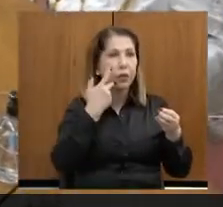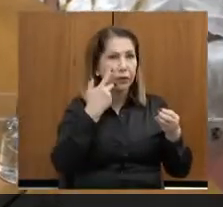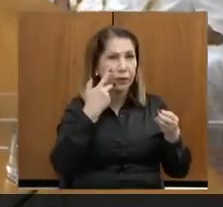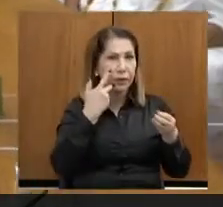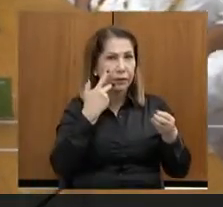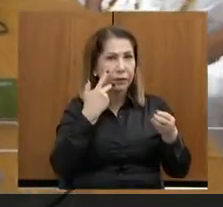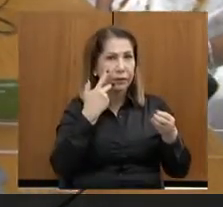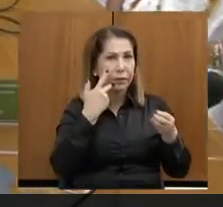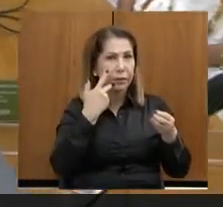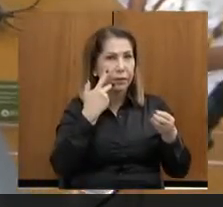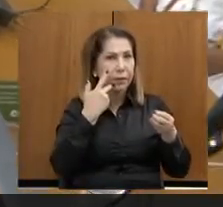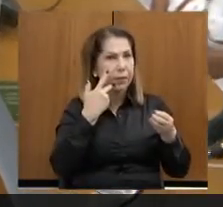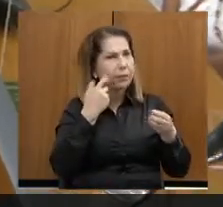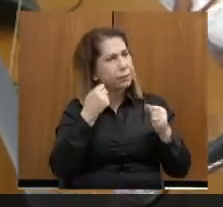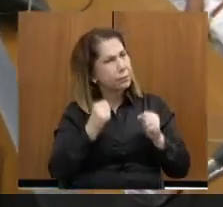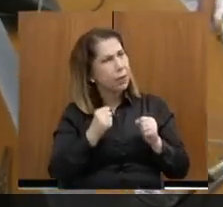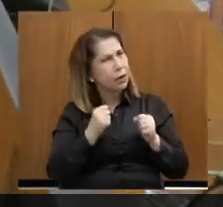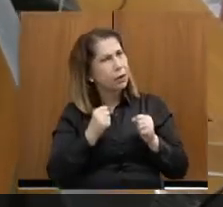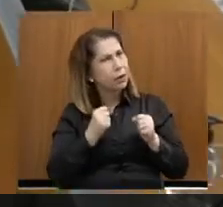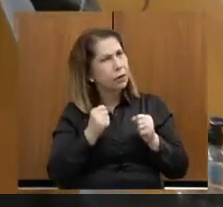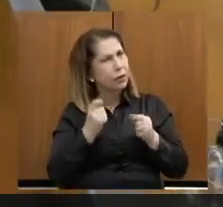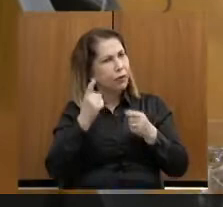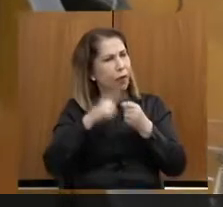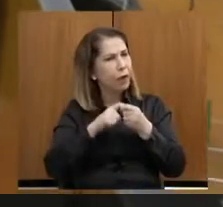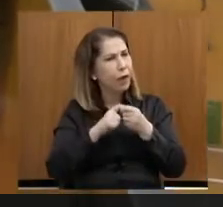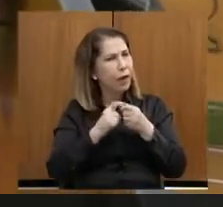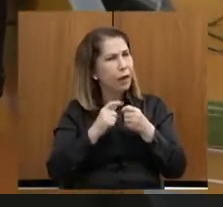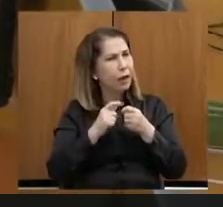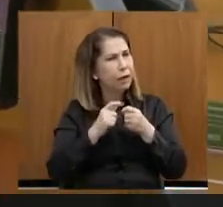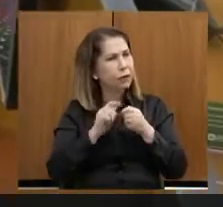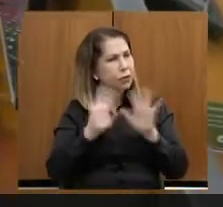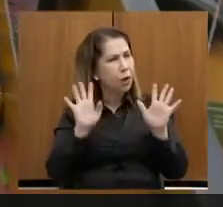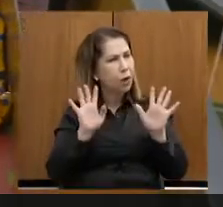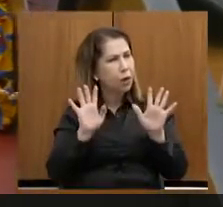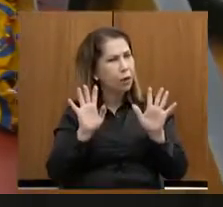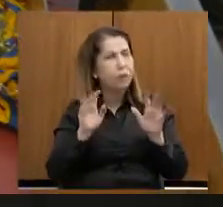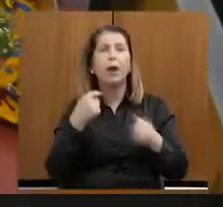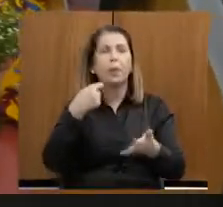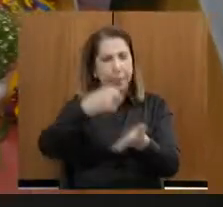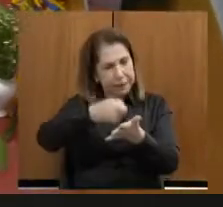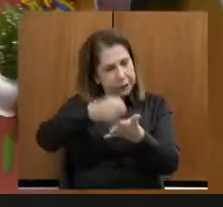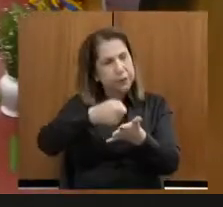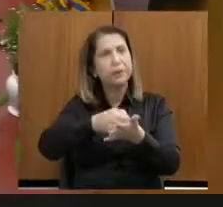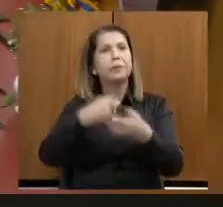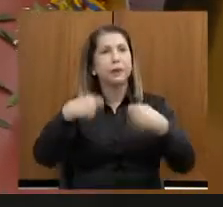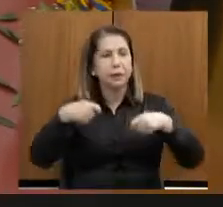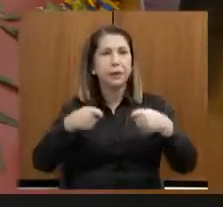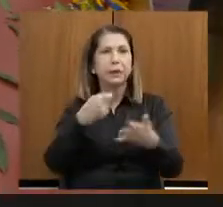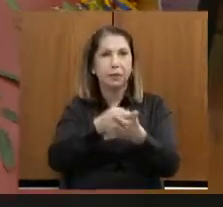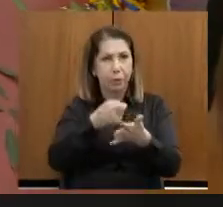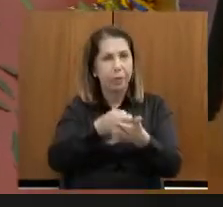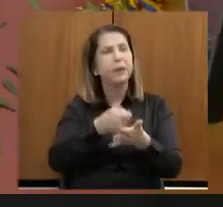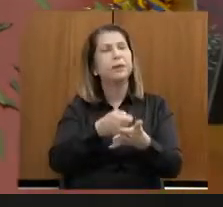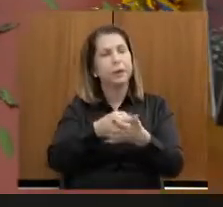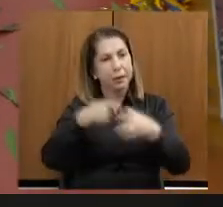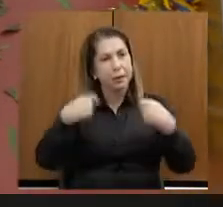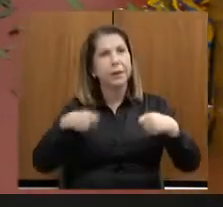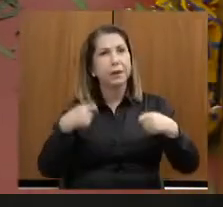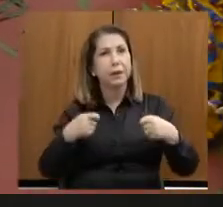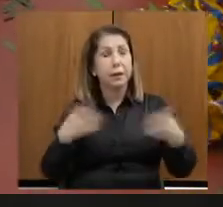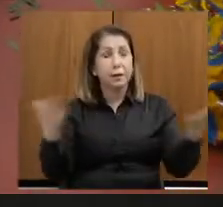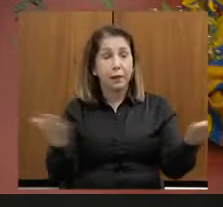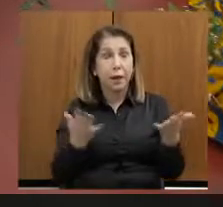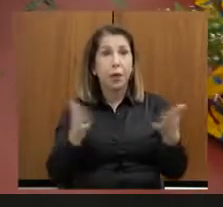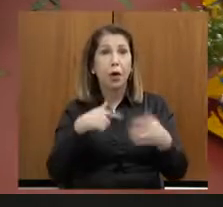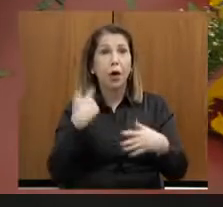cobrança dá para voltar e continuar só batendo Não é isso não você falando precisa de cobrança mas